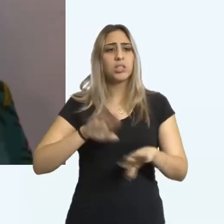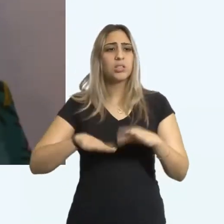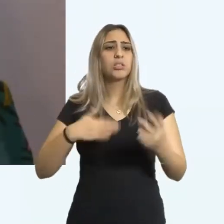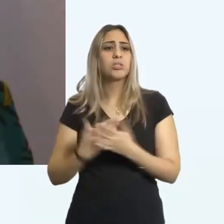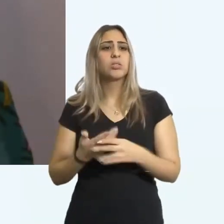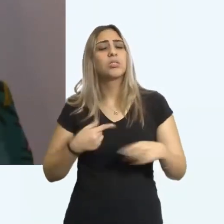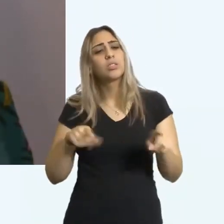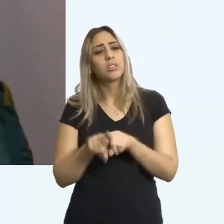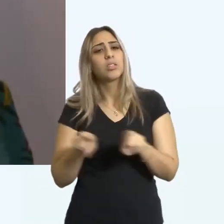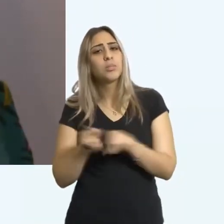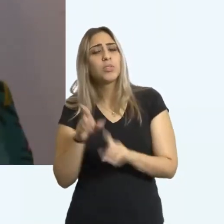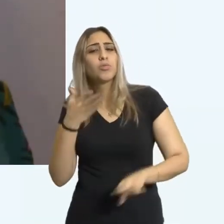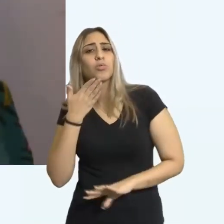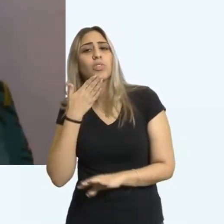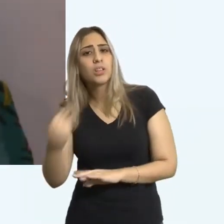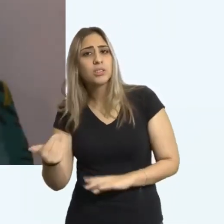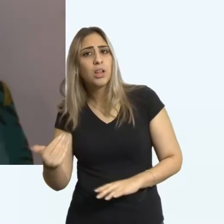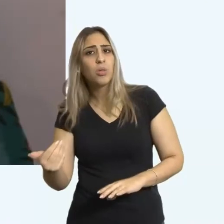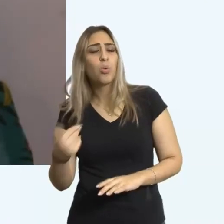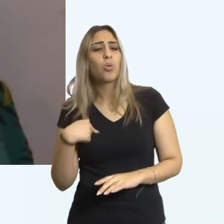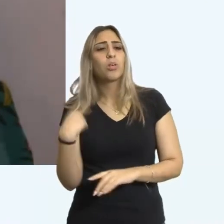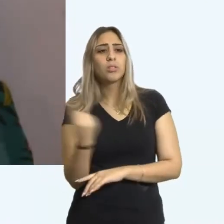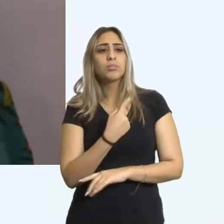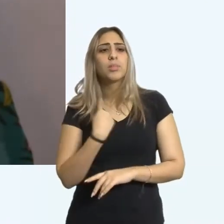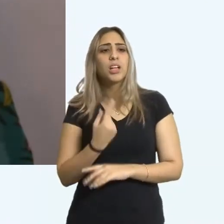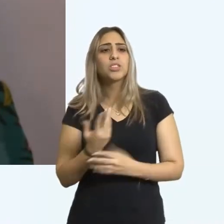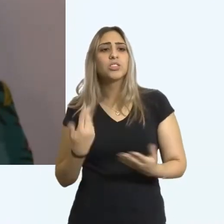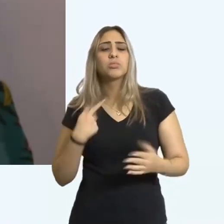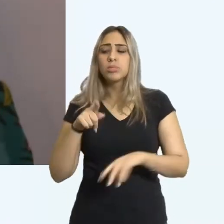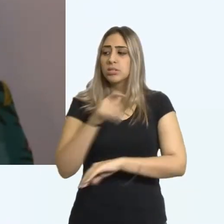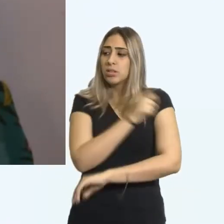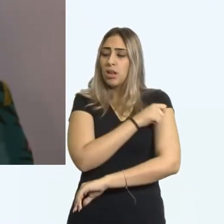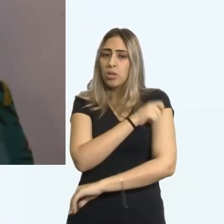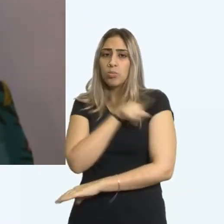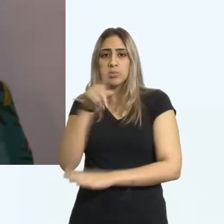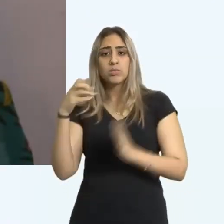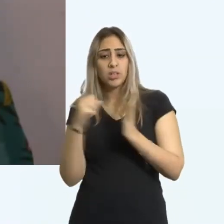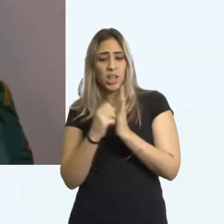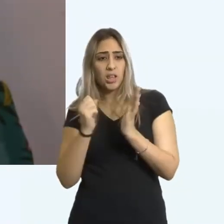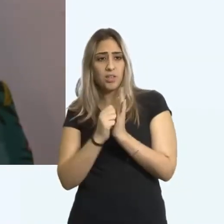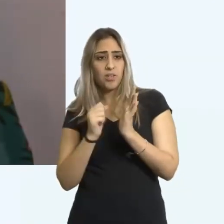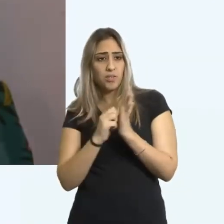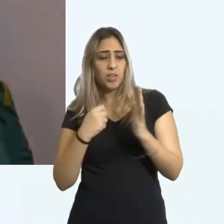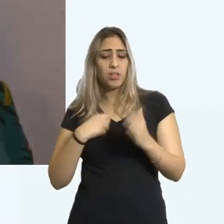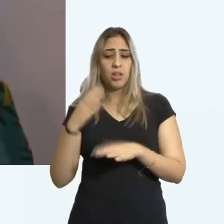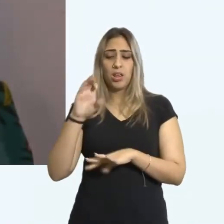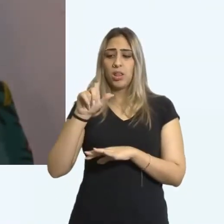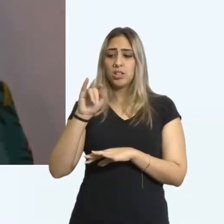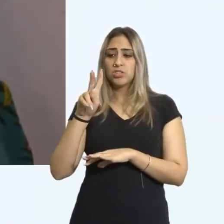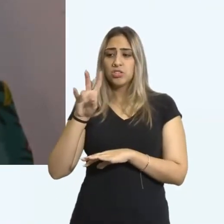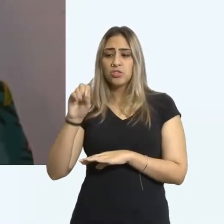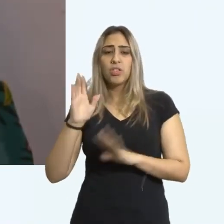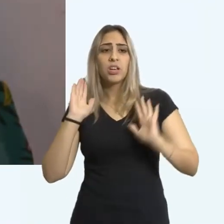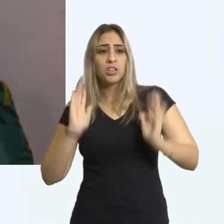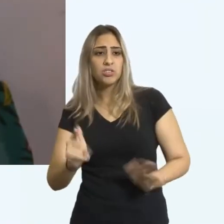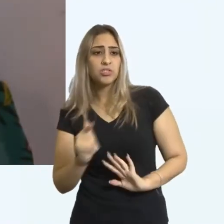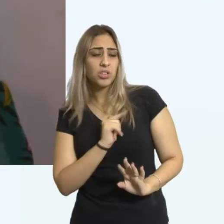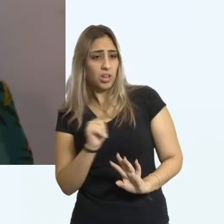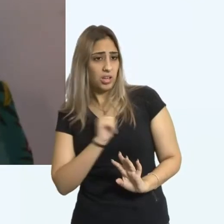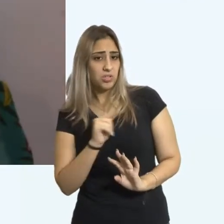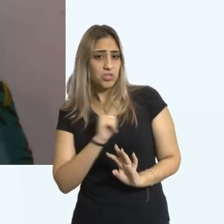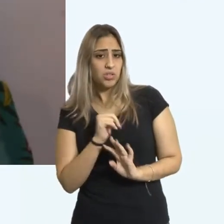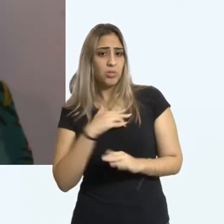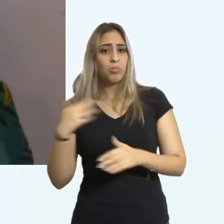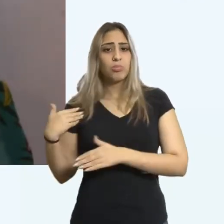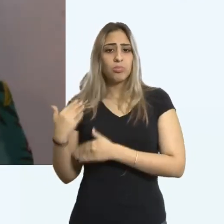o que também foi o facilitador né porque esses estudantes a densidade relativa e já tinha dentro dele